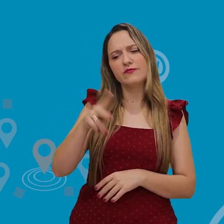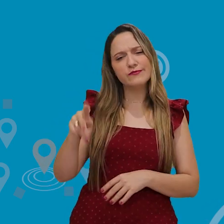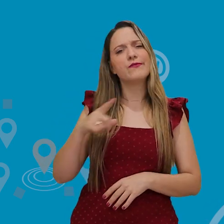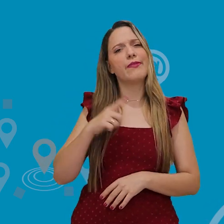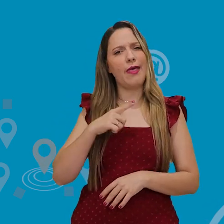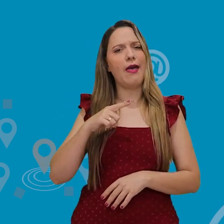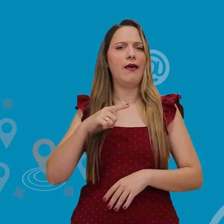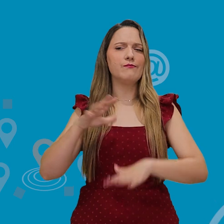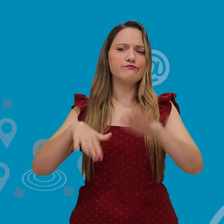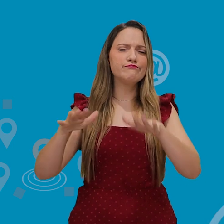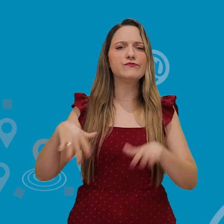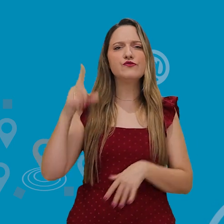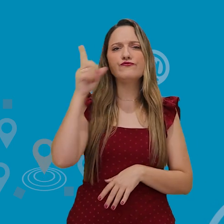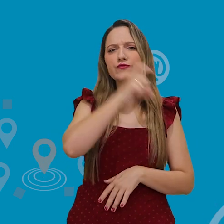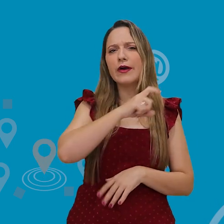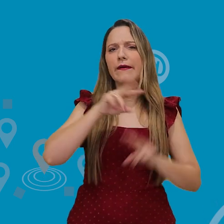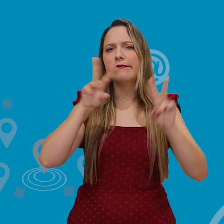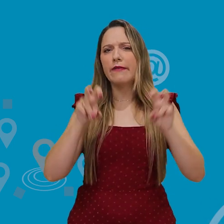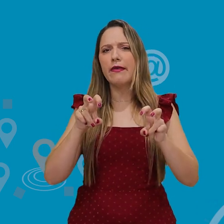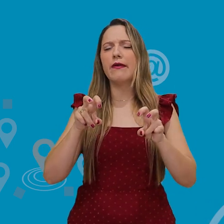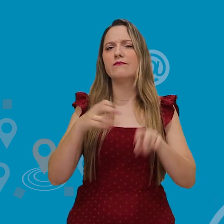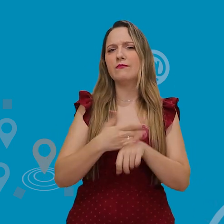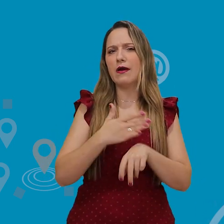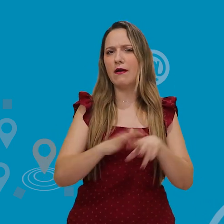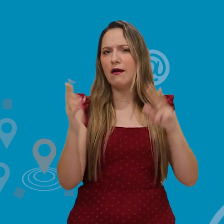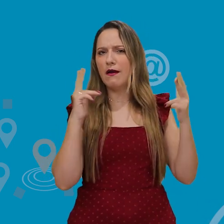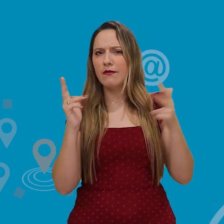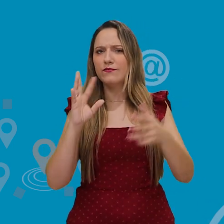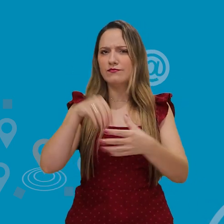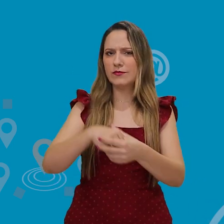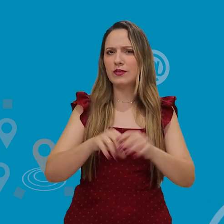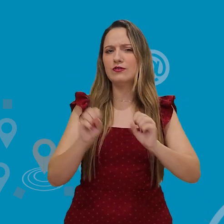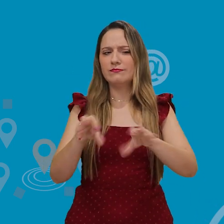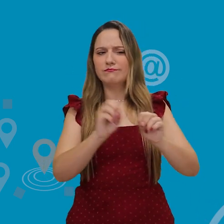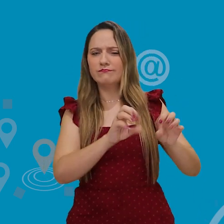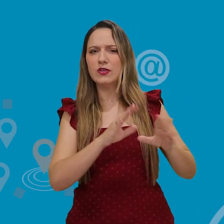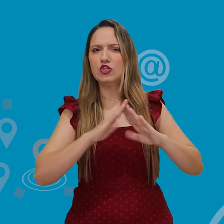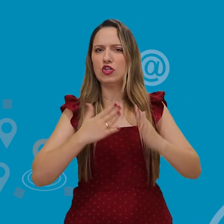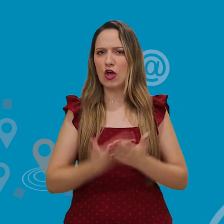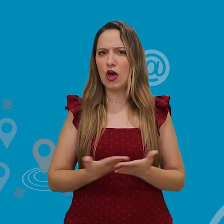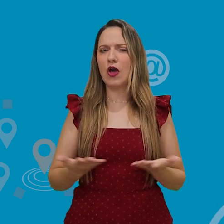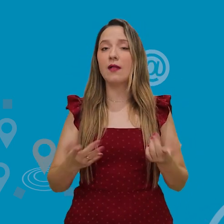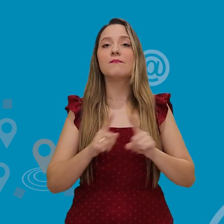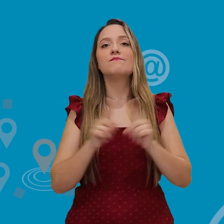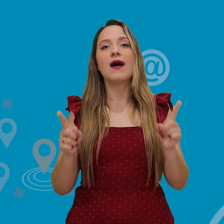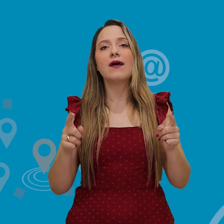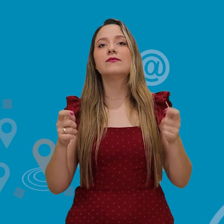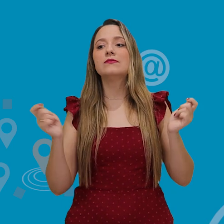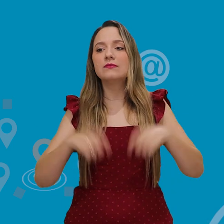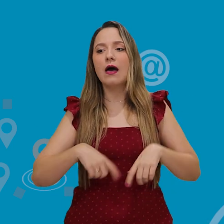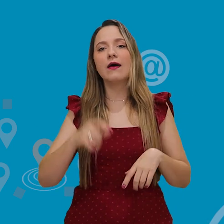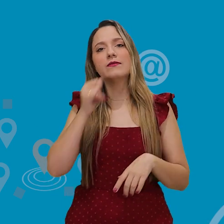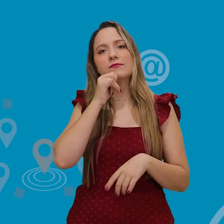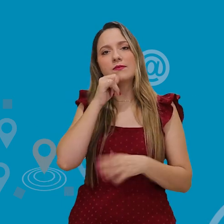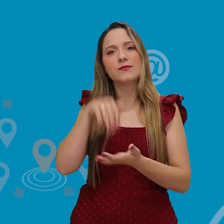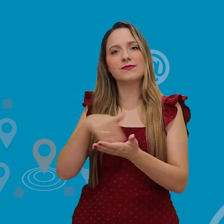professor, que às vezes sente dificuldade de trabalhar isso dentro da escola, mas no sentido, talvez, de haver um pouco mais de parcerias